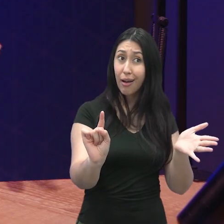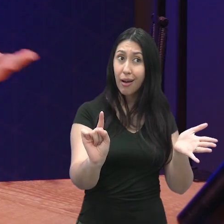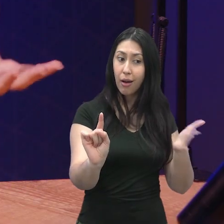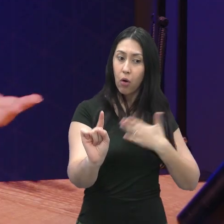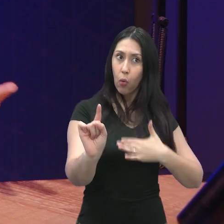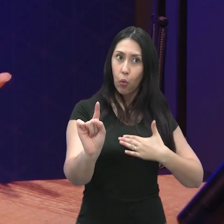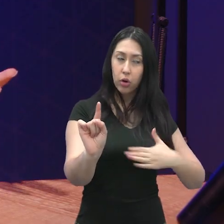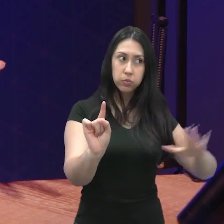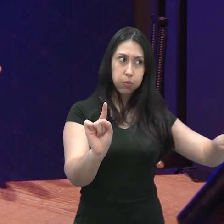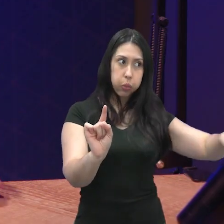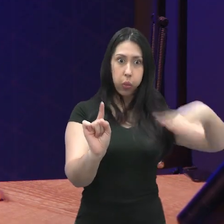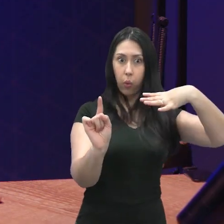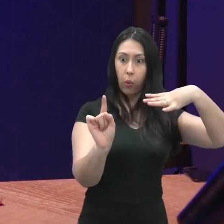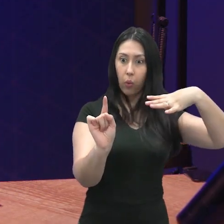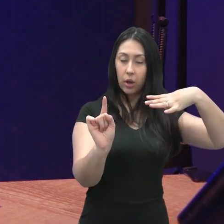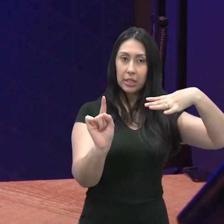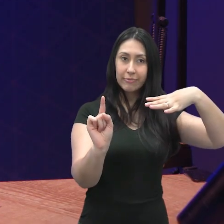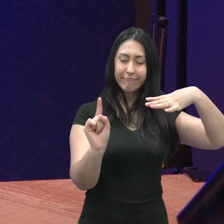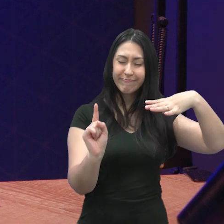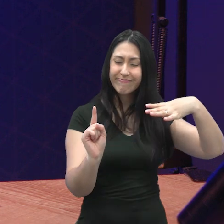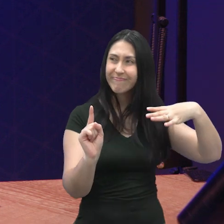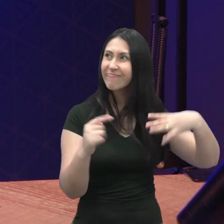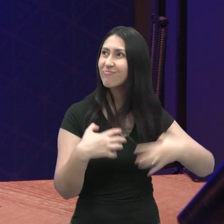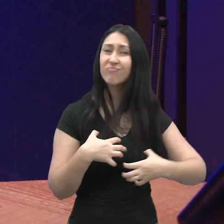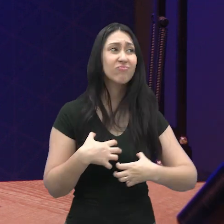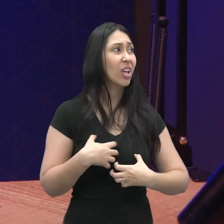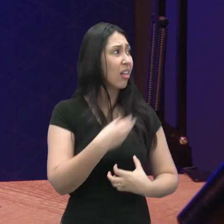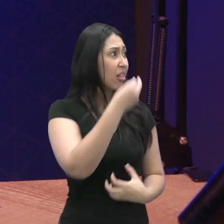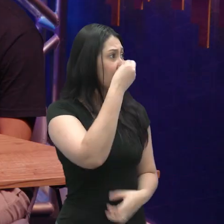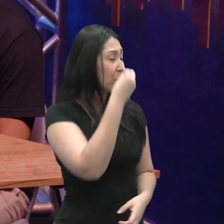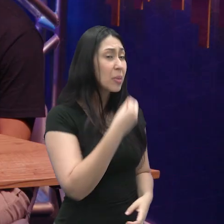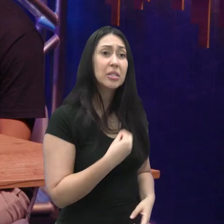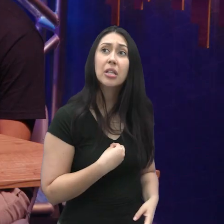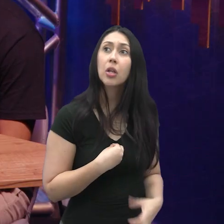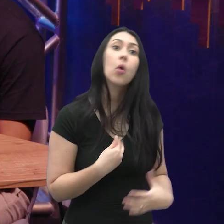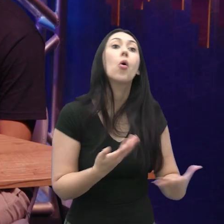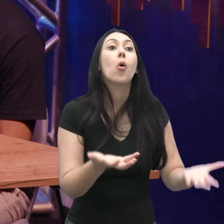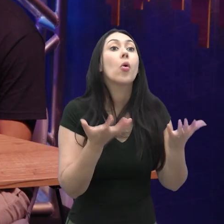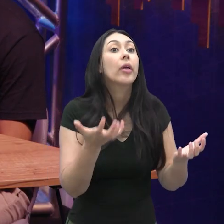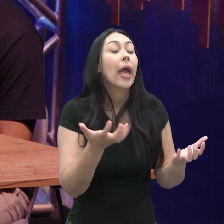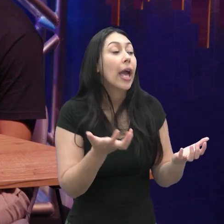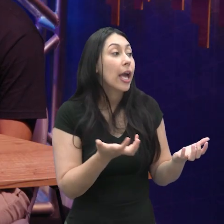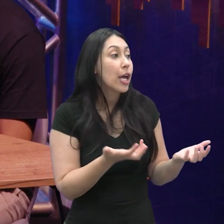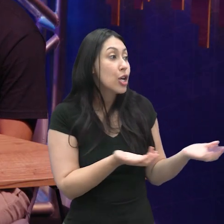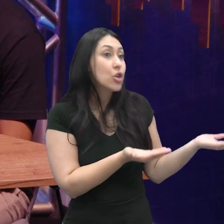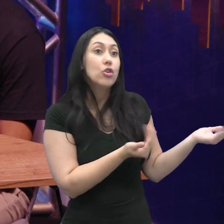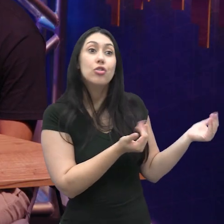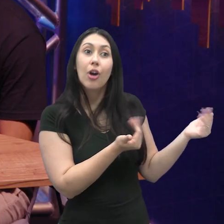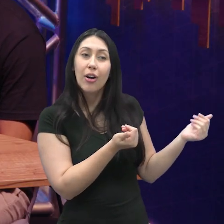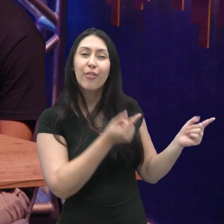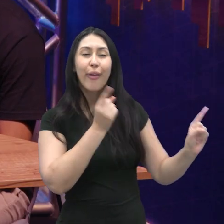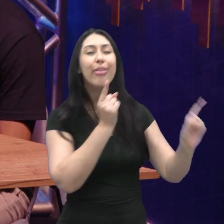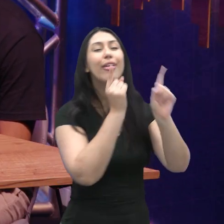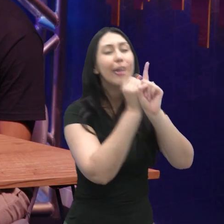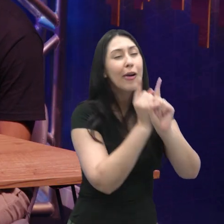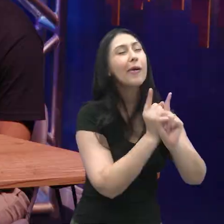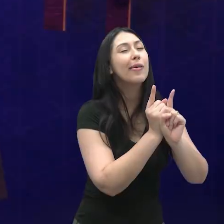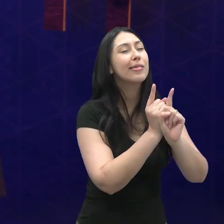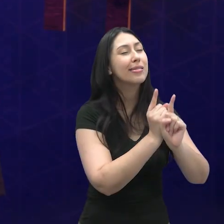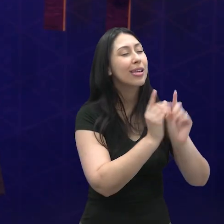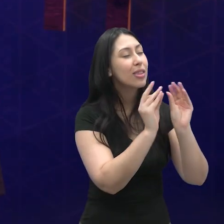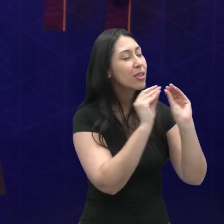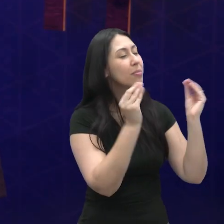a sociedade do espetáculo. Então a partir do momento que ela se vê na sombra disso, ela vai tentar voltar. E daí ela encontra a substância